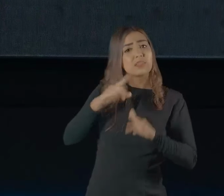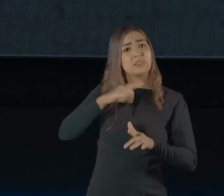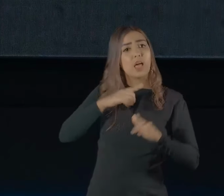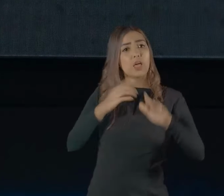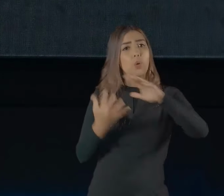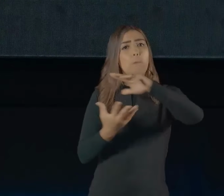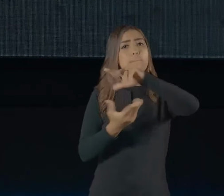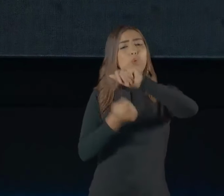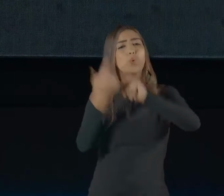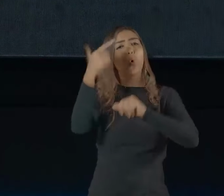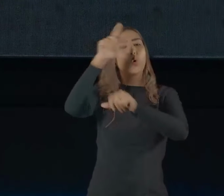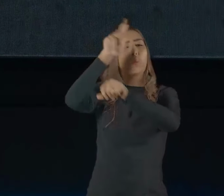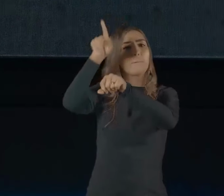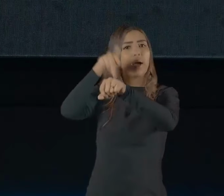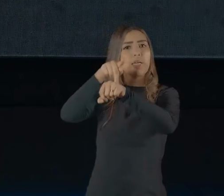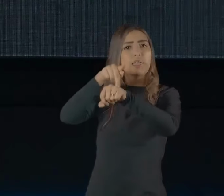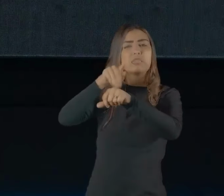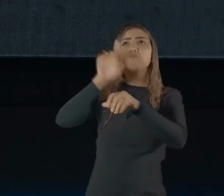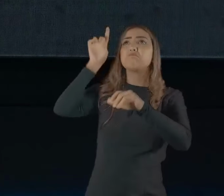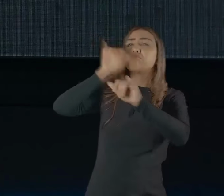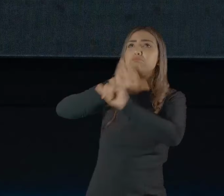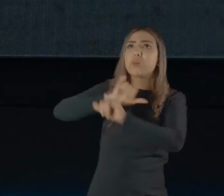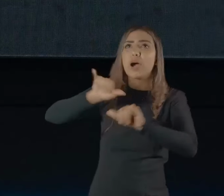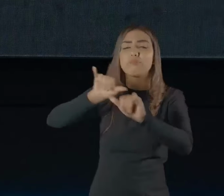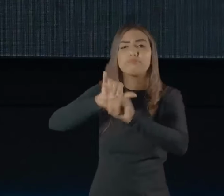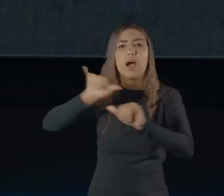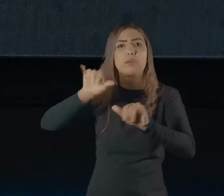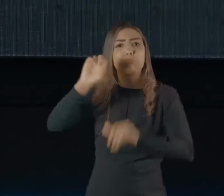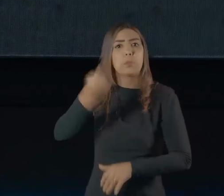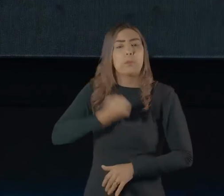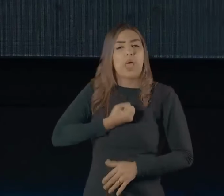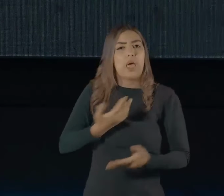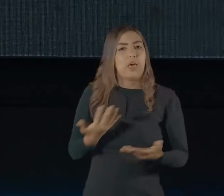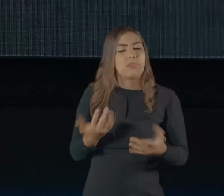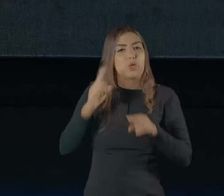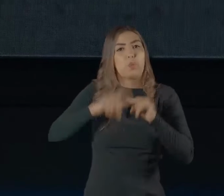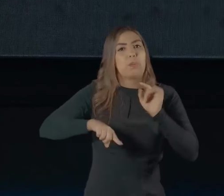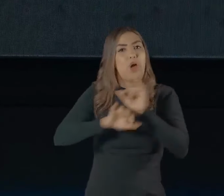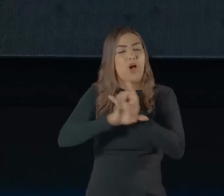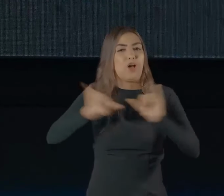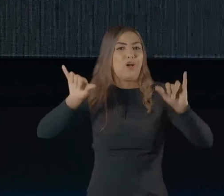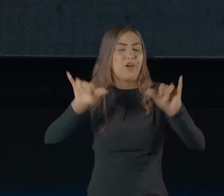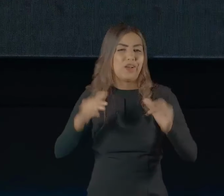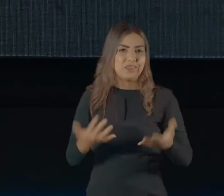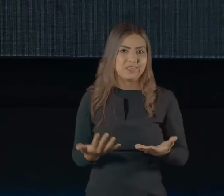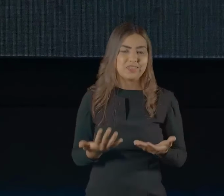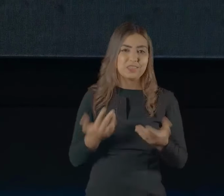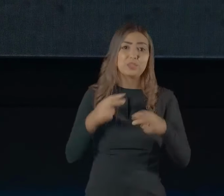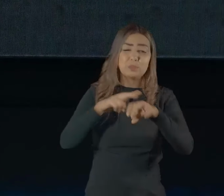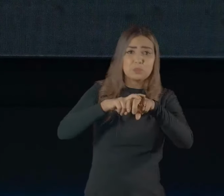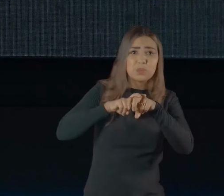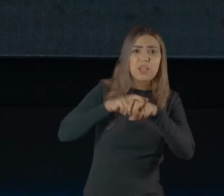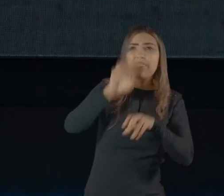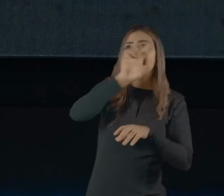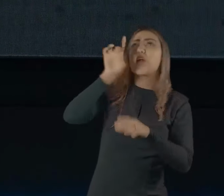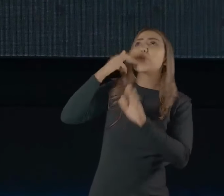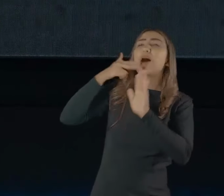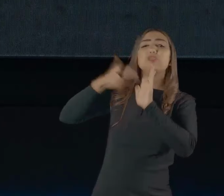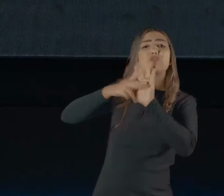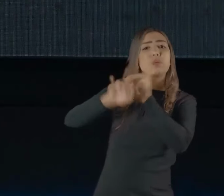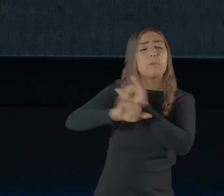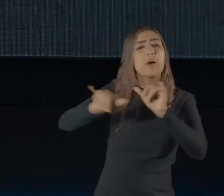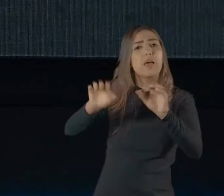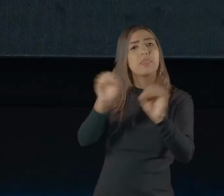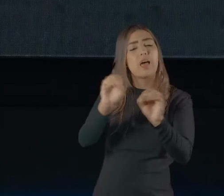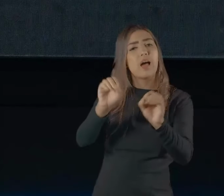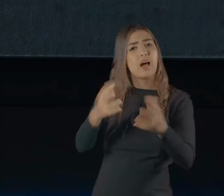mundo. E tem gente que não quer, quando se fala de negacionismo, esse é o verdadeiro negacionismo. Né? O indivíduo que ele